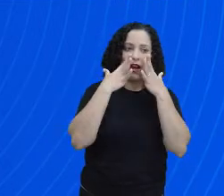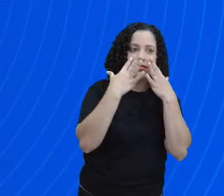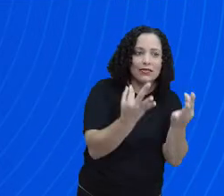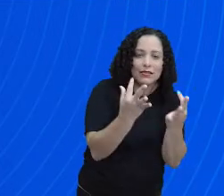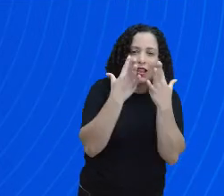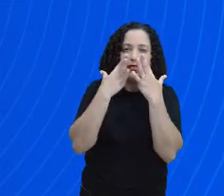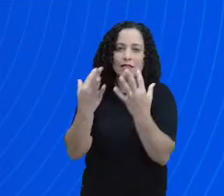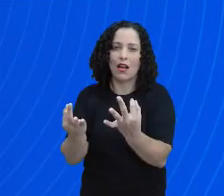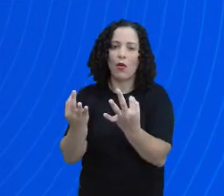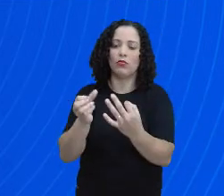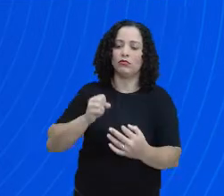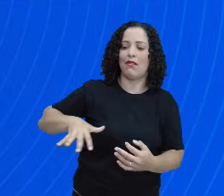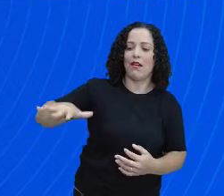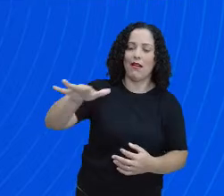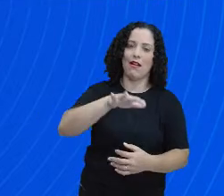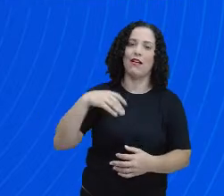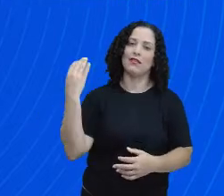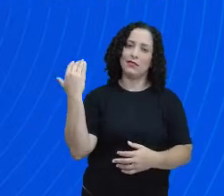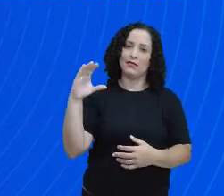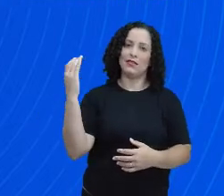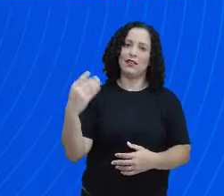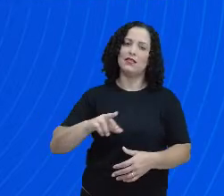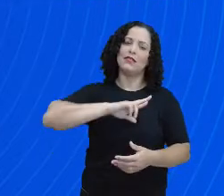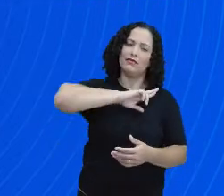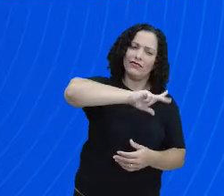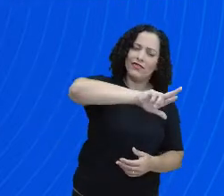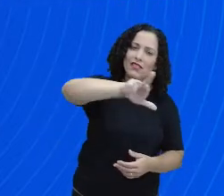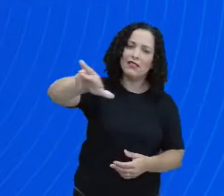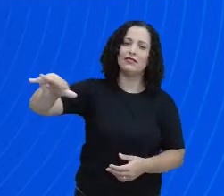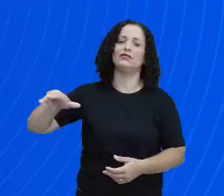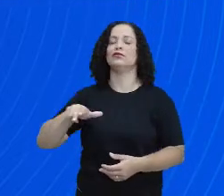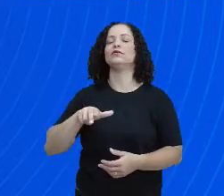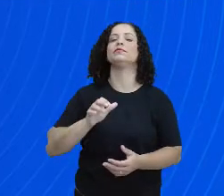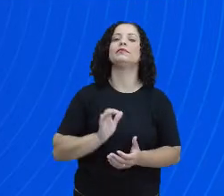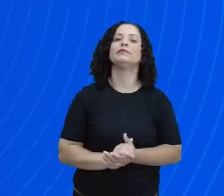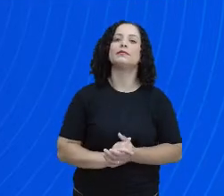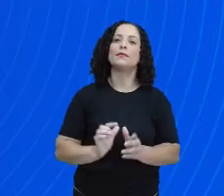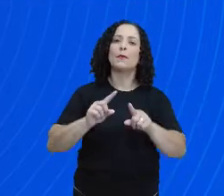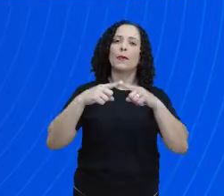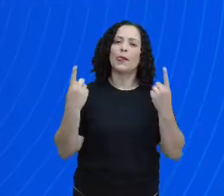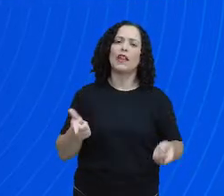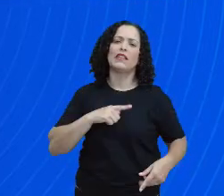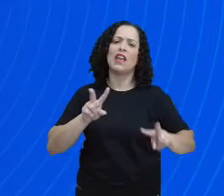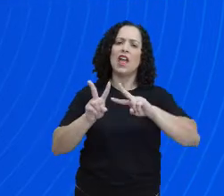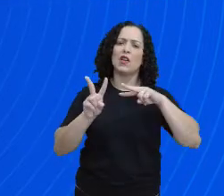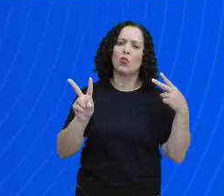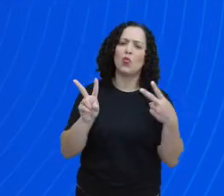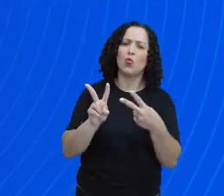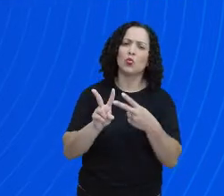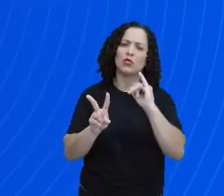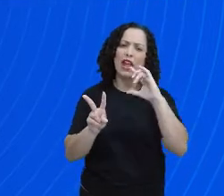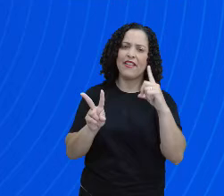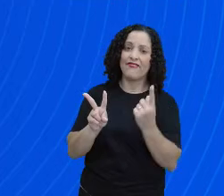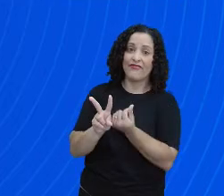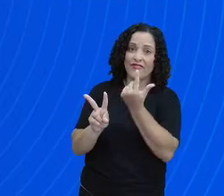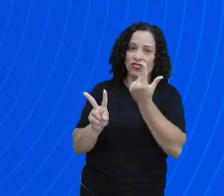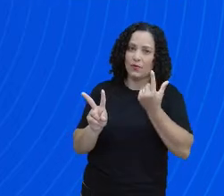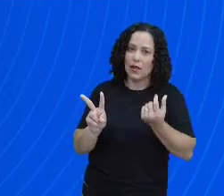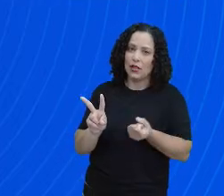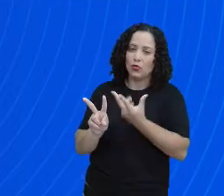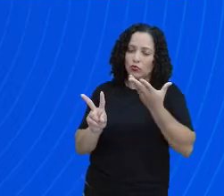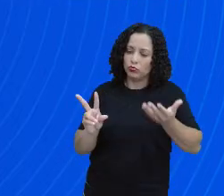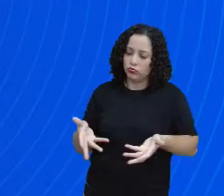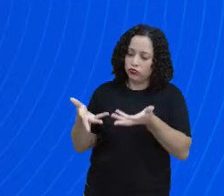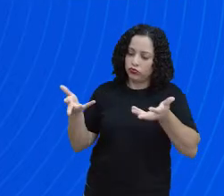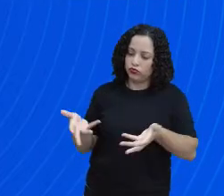da ciência chama a atenção, né? Como outras também. Mas recursos são investidos não tanto